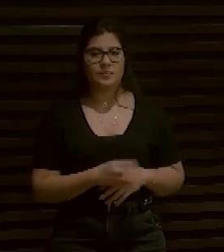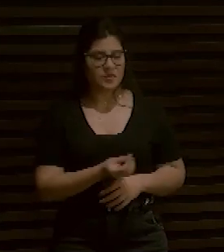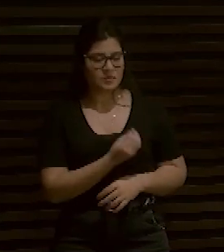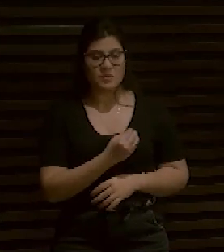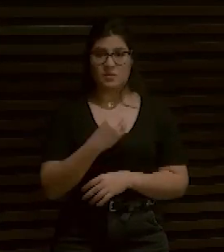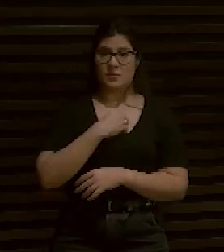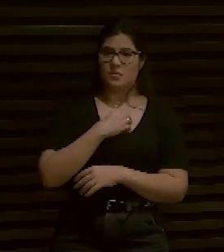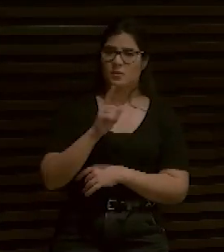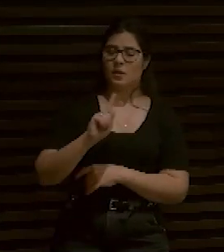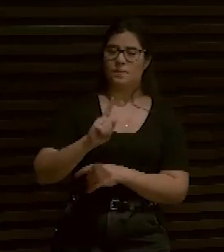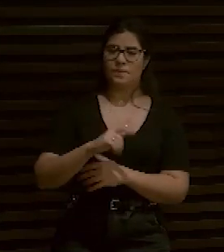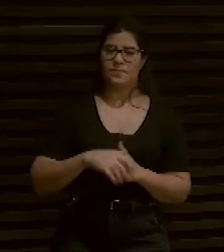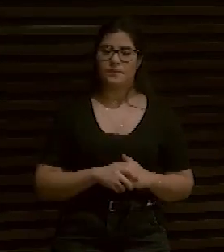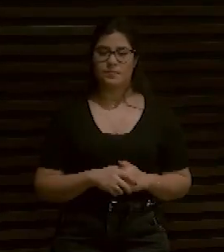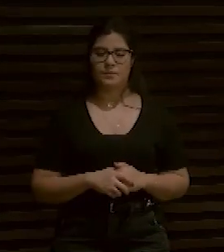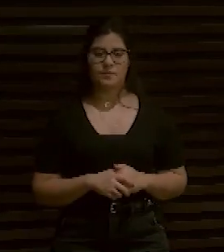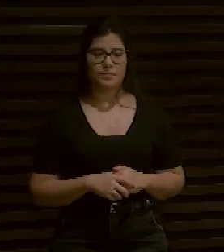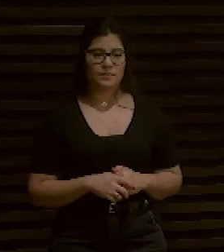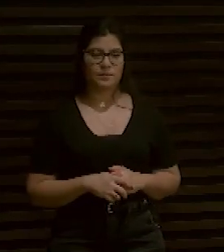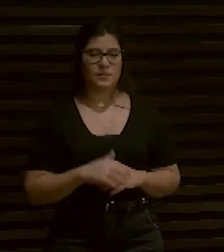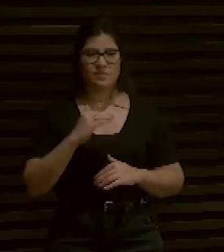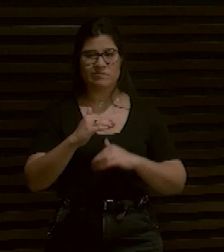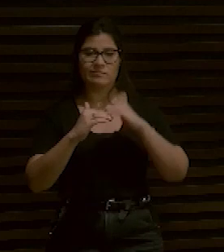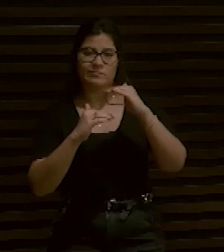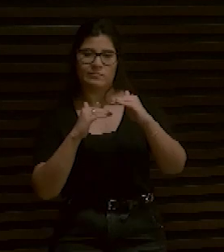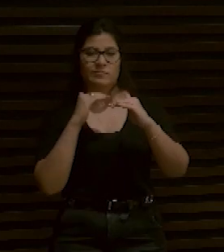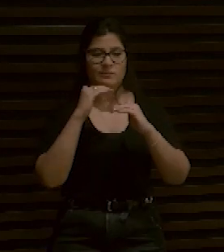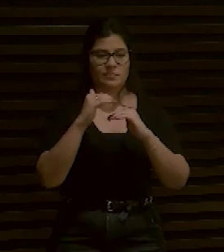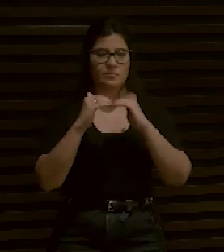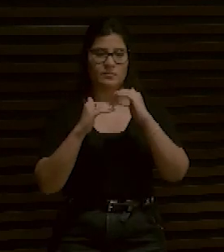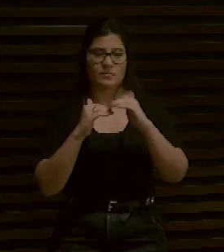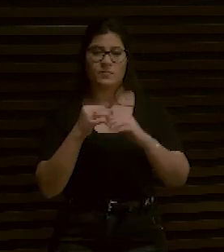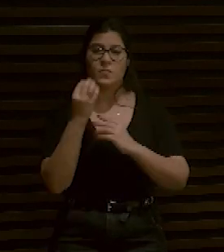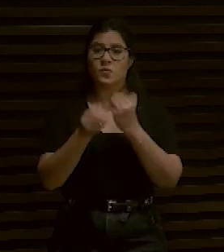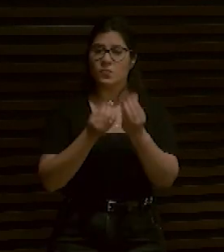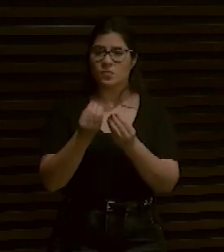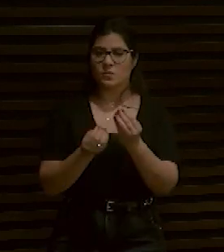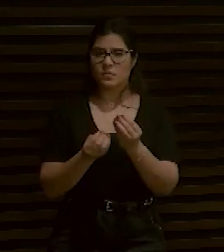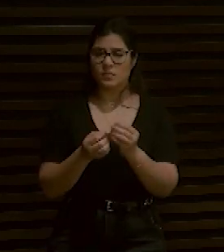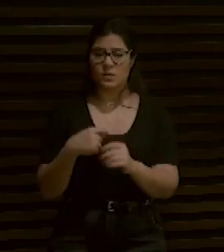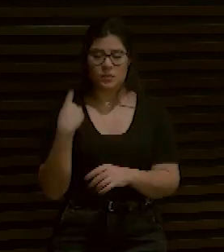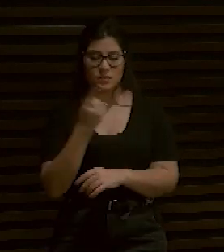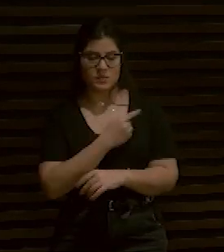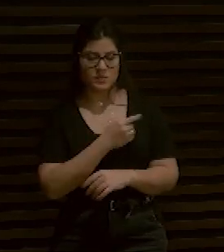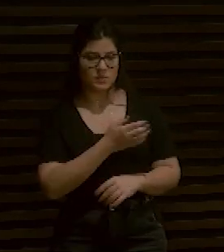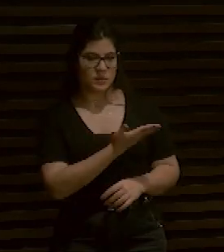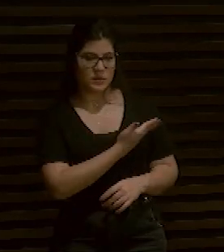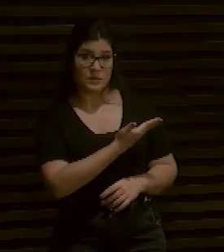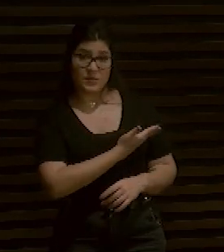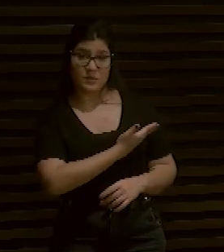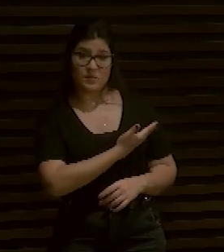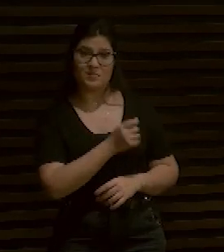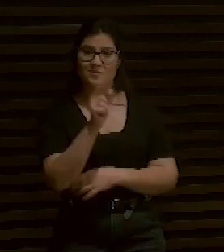vamos nutrindo ele ao longo do dia. Como que a gente nutre o pecado? Pelas nossas amizades? Com quem que